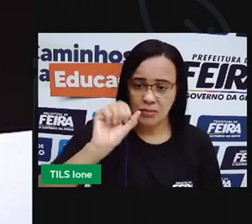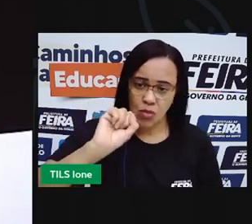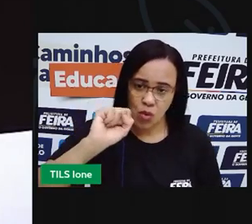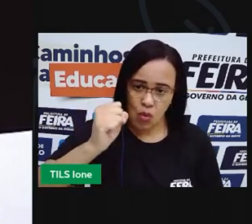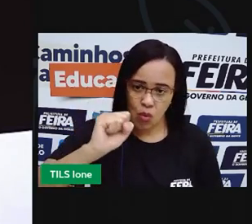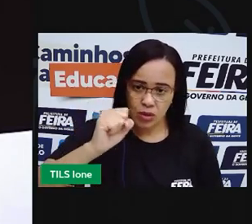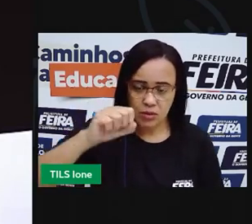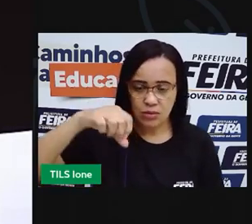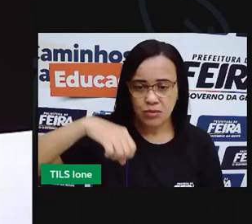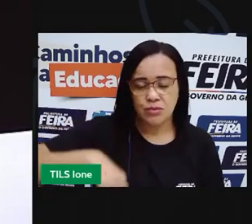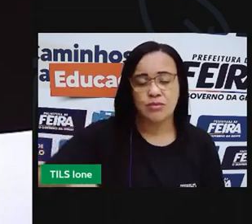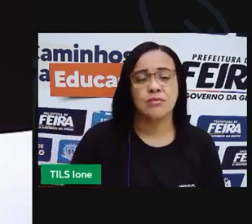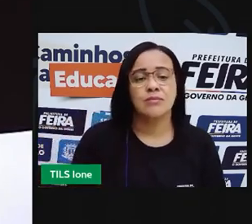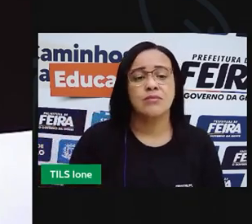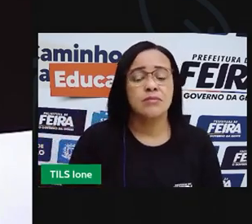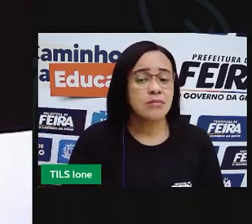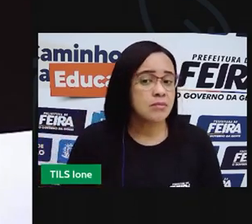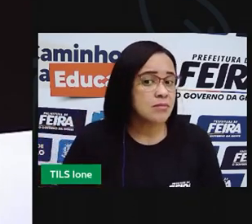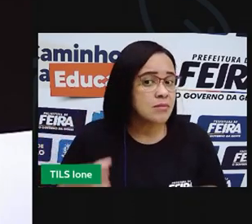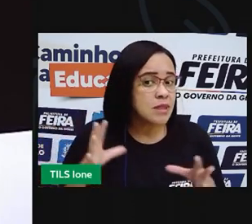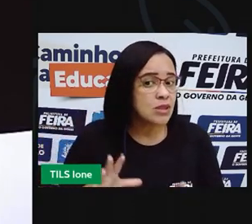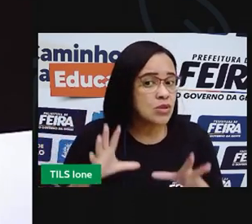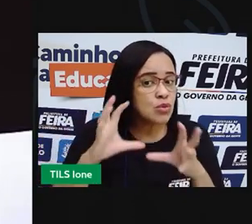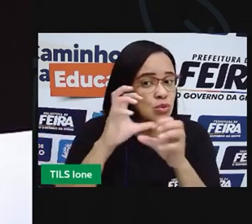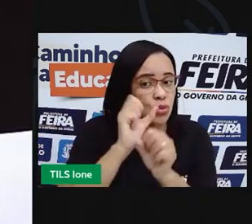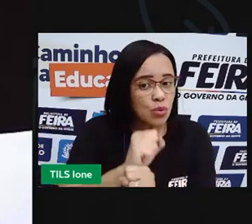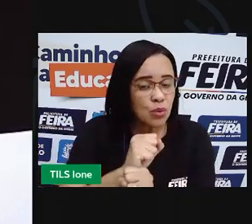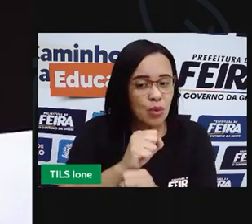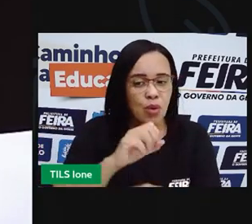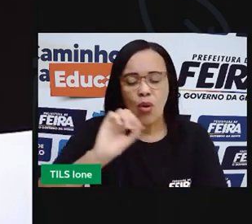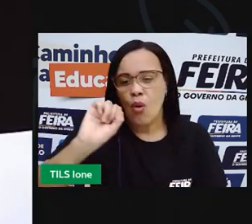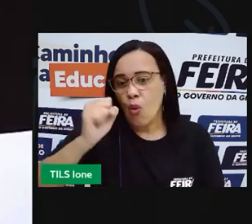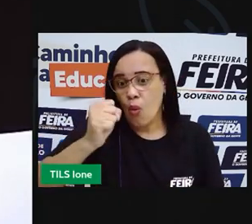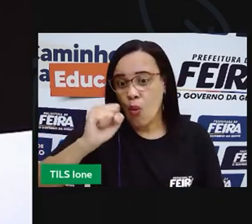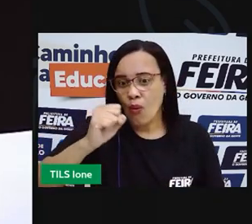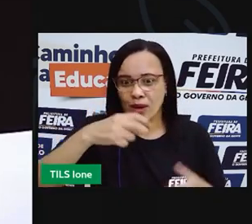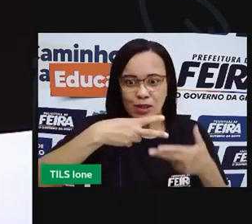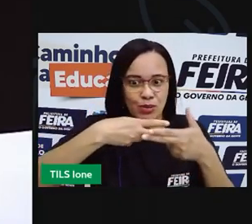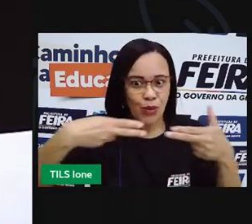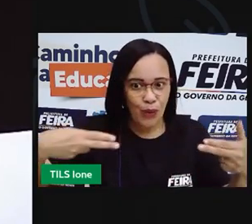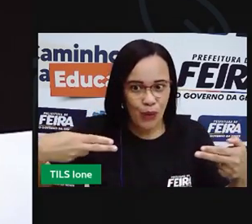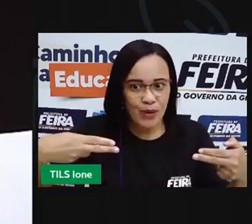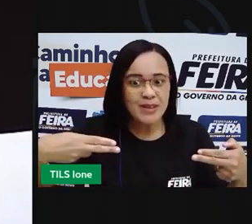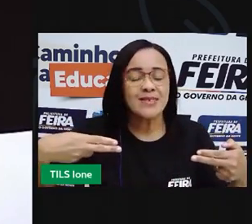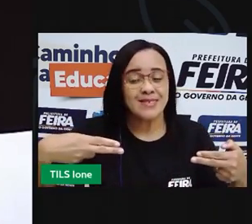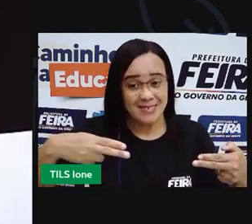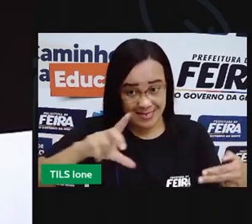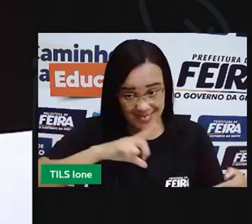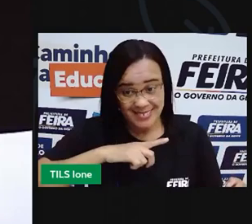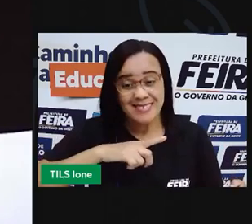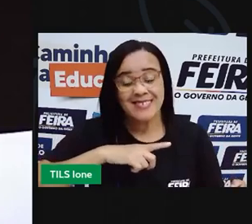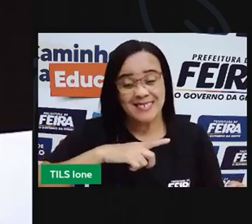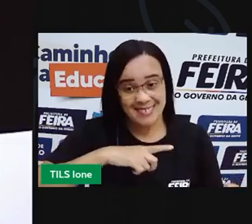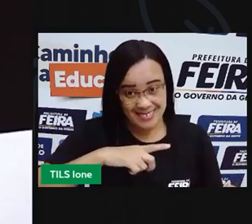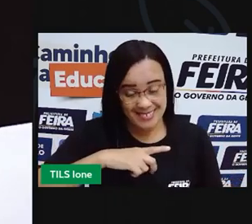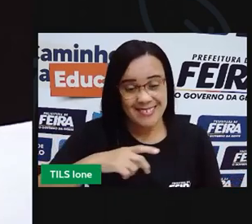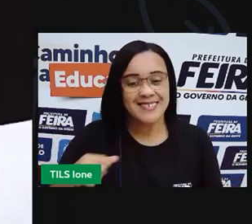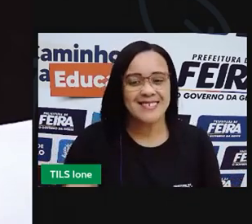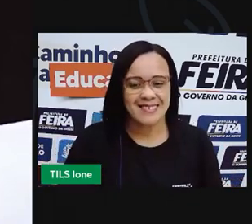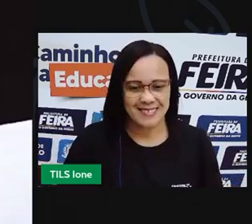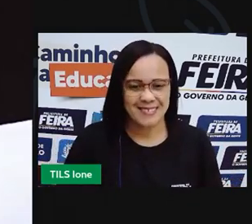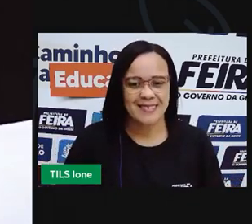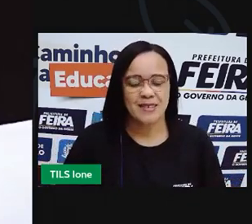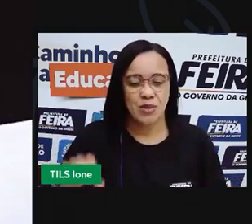sete, oito. Então, tem 8 objetos. 8.